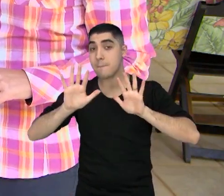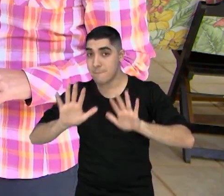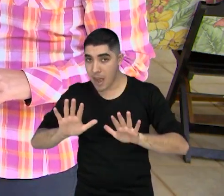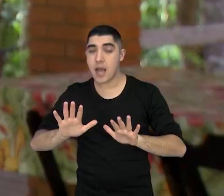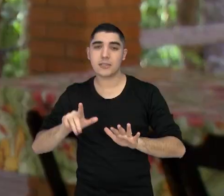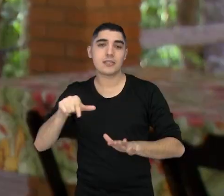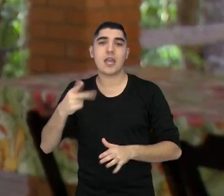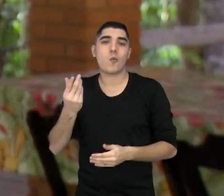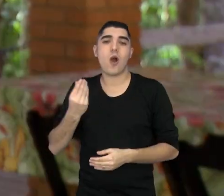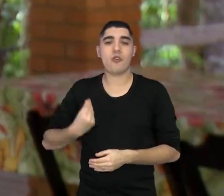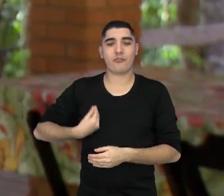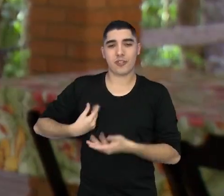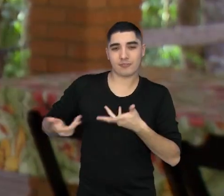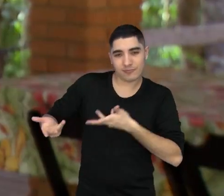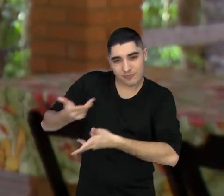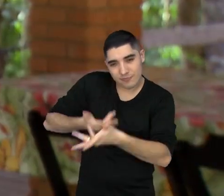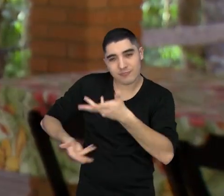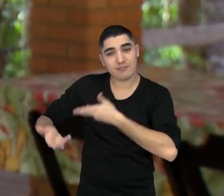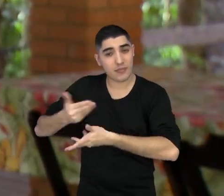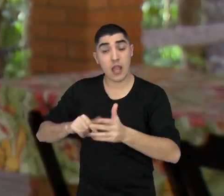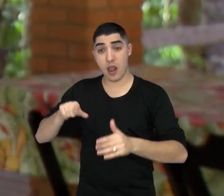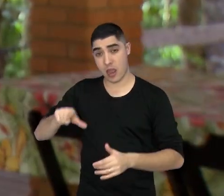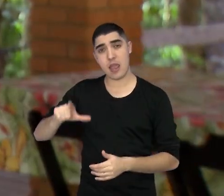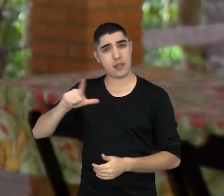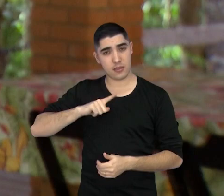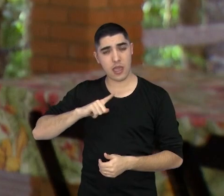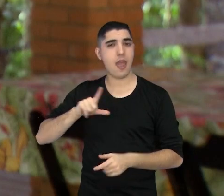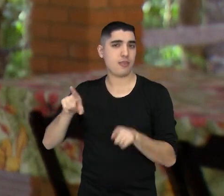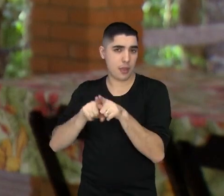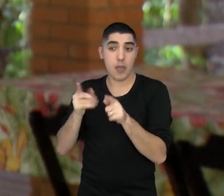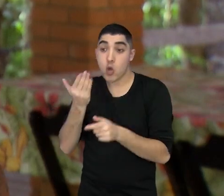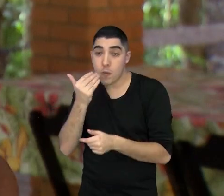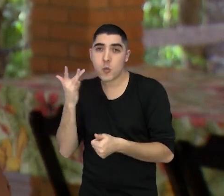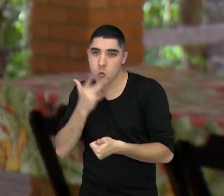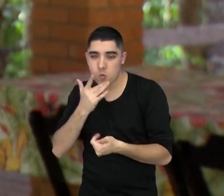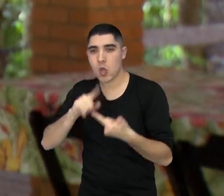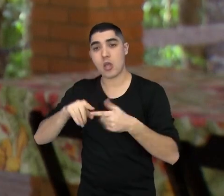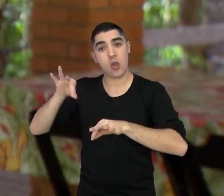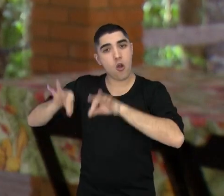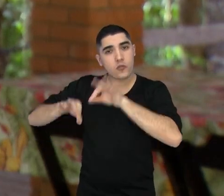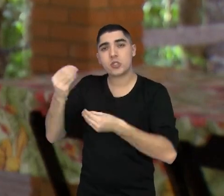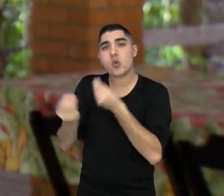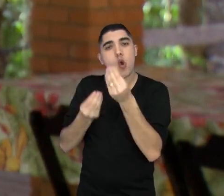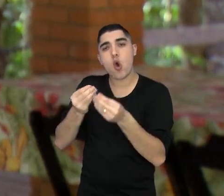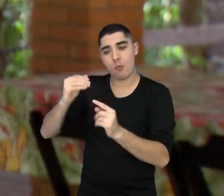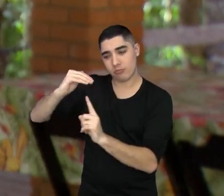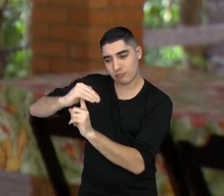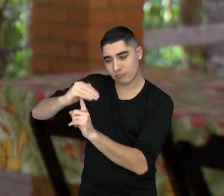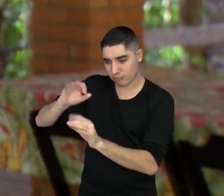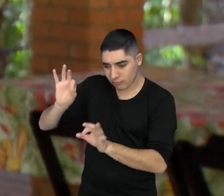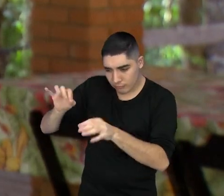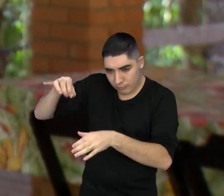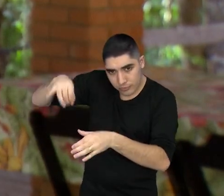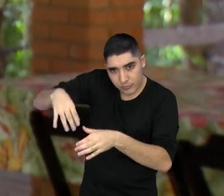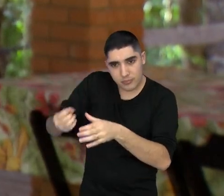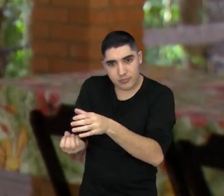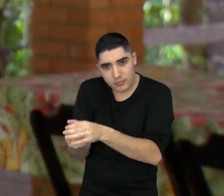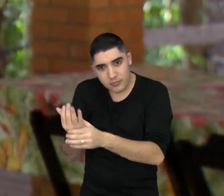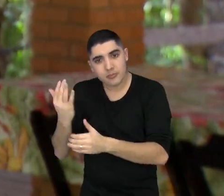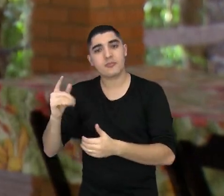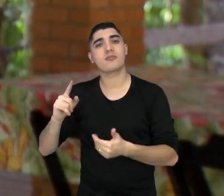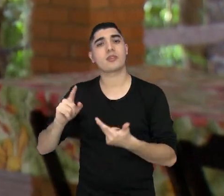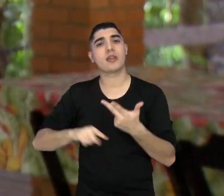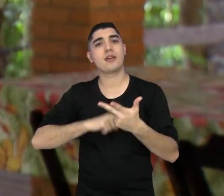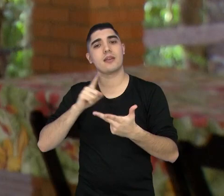legal. Porque além da comida maravilhosa, a gente oferece algumas oficinas, né, o plantio do shiitake,